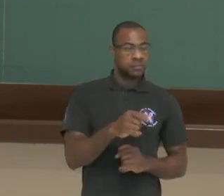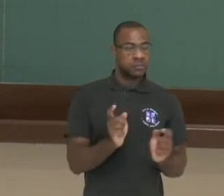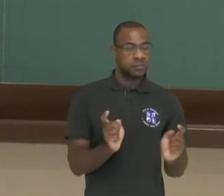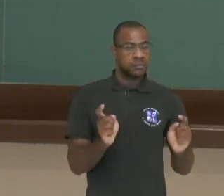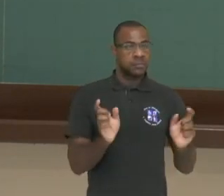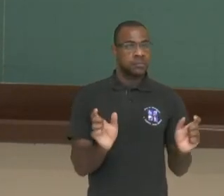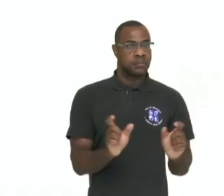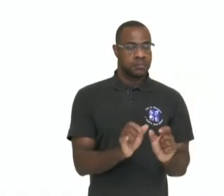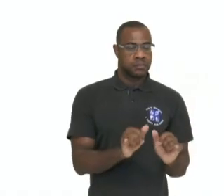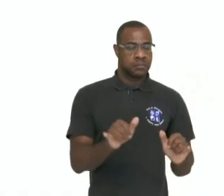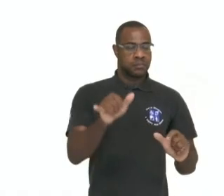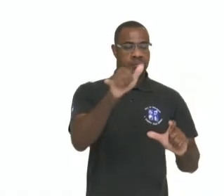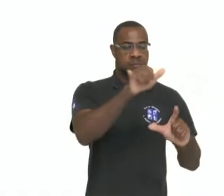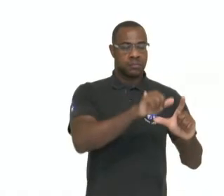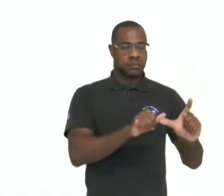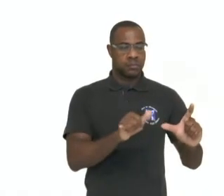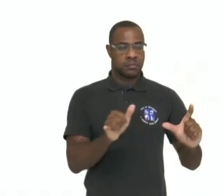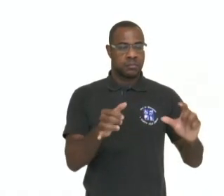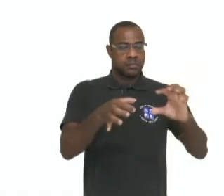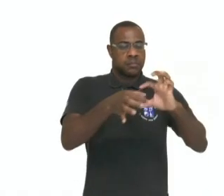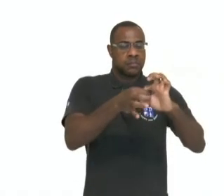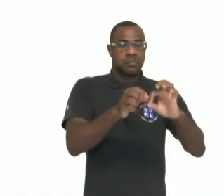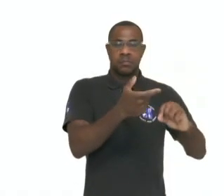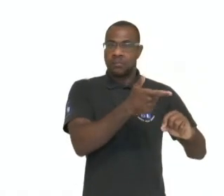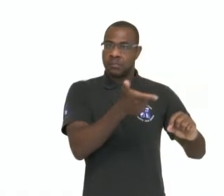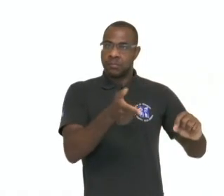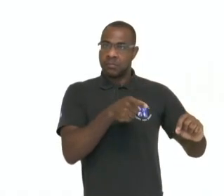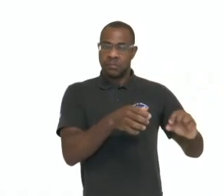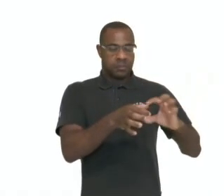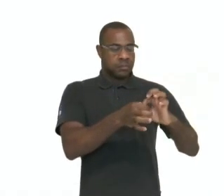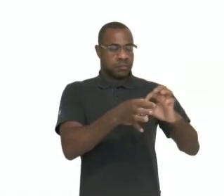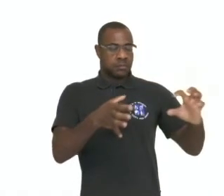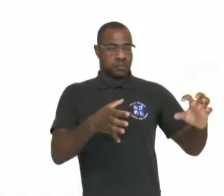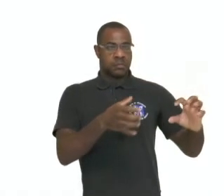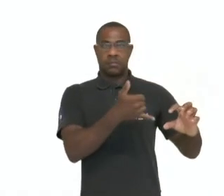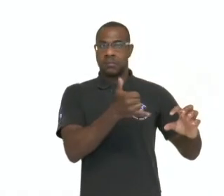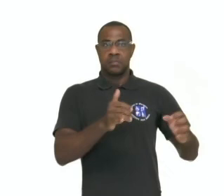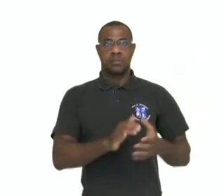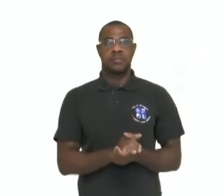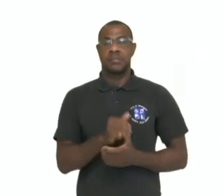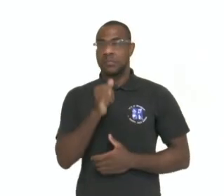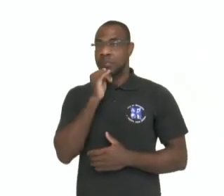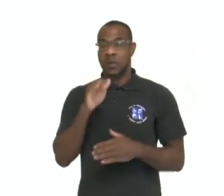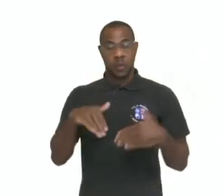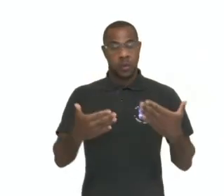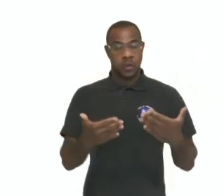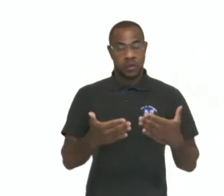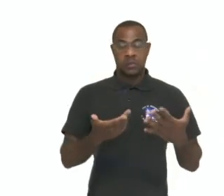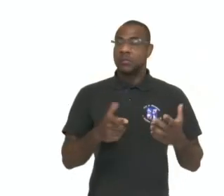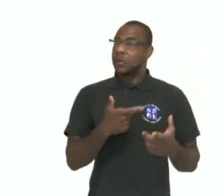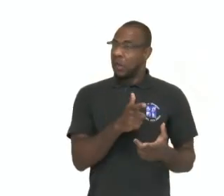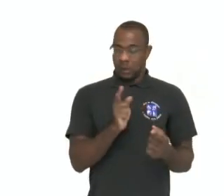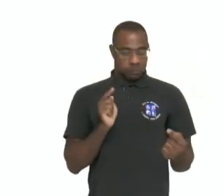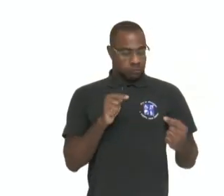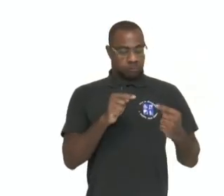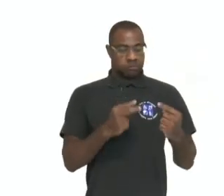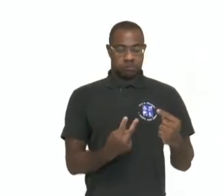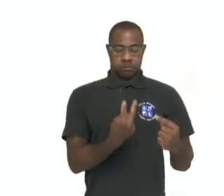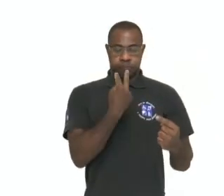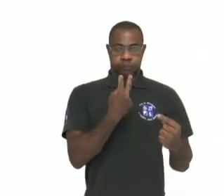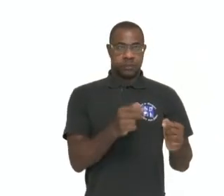Vamos lá então? Quando não ligado a um gerador, olha só o que acontece. O movimento dos elétrons no interior do fio é